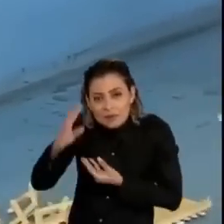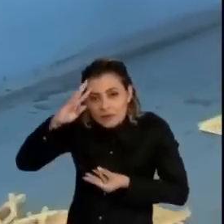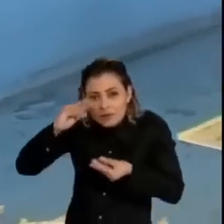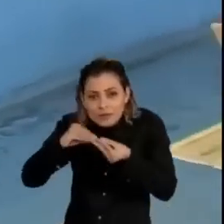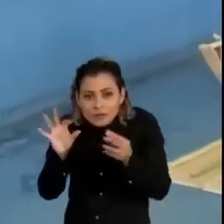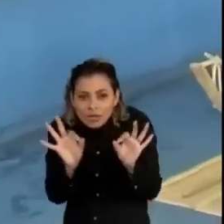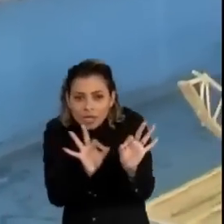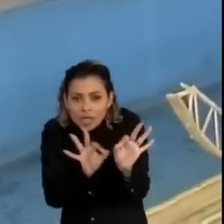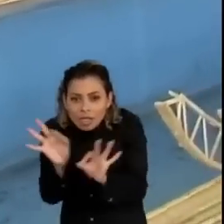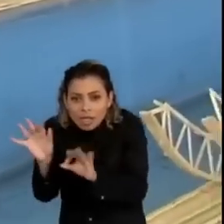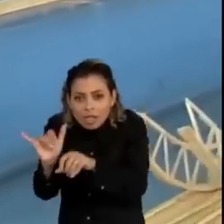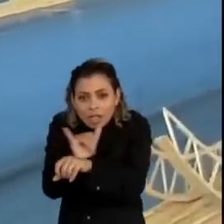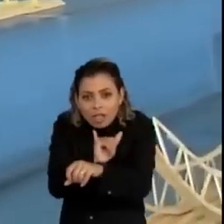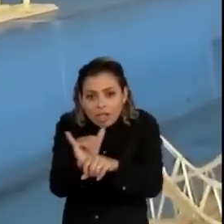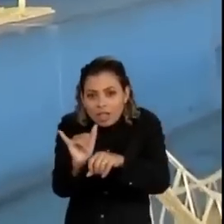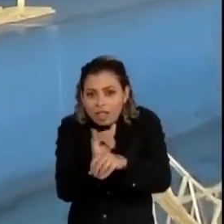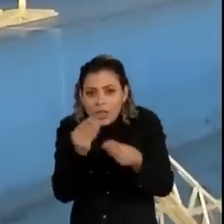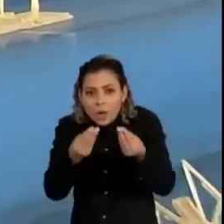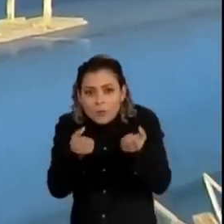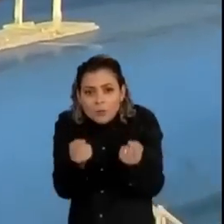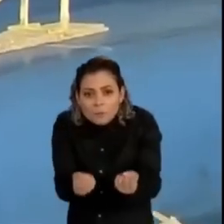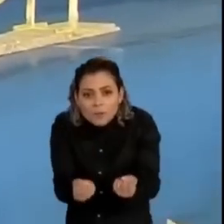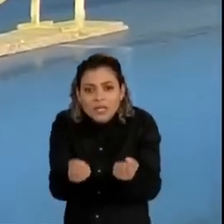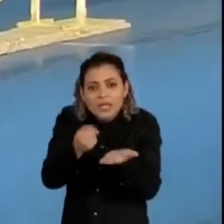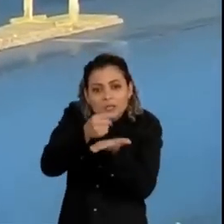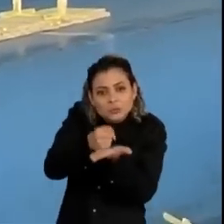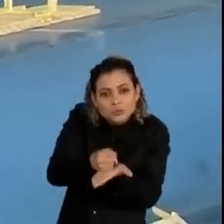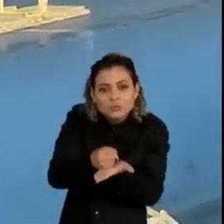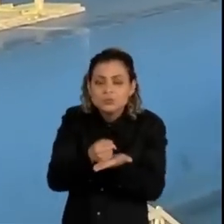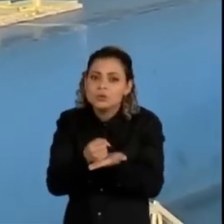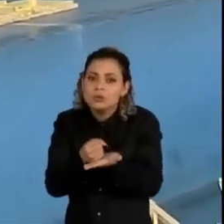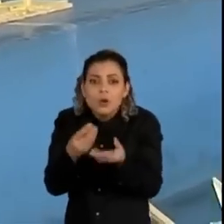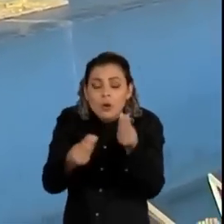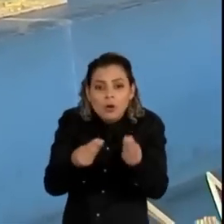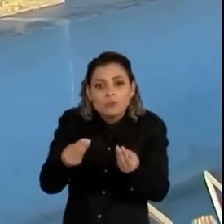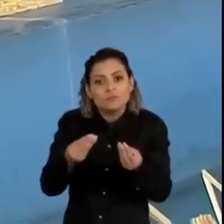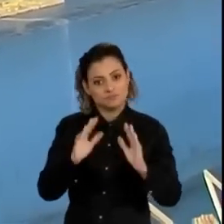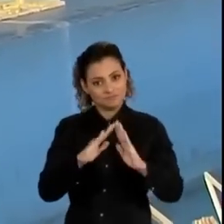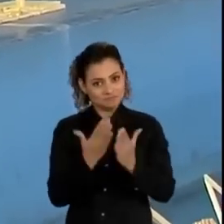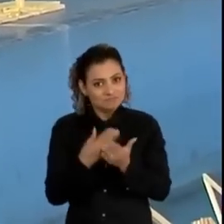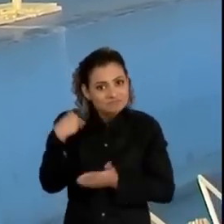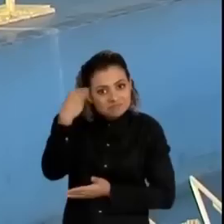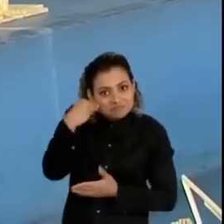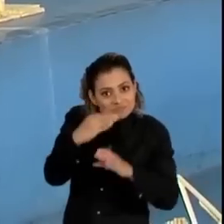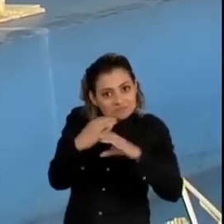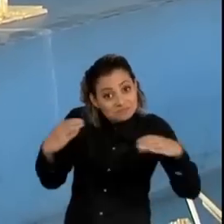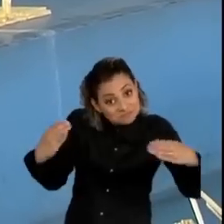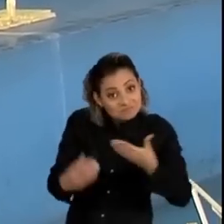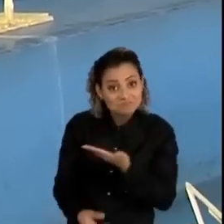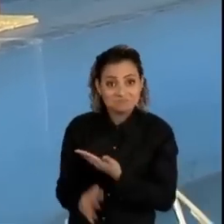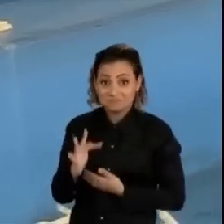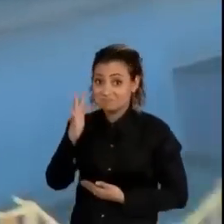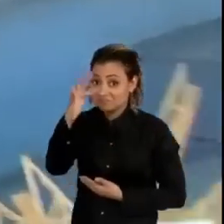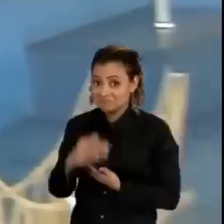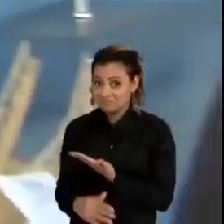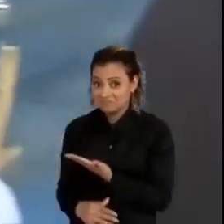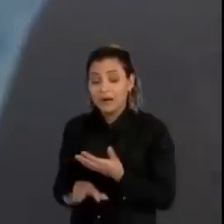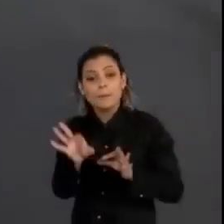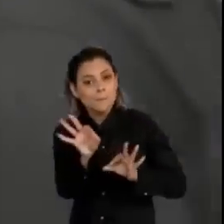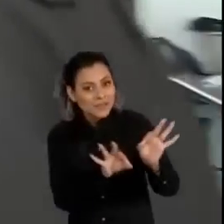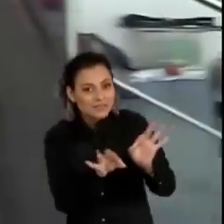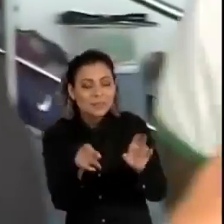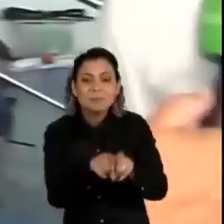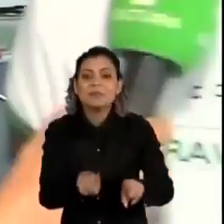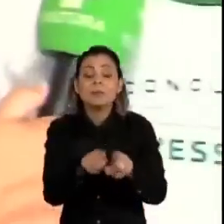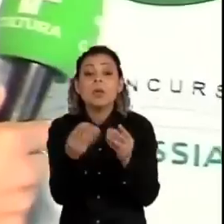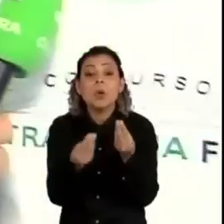sobre espaço, tamanho, peso, trazer para a sala de aula um pouquinho dessa experiência. Né? Além disso, o planejamento e também o melhor